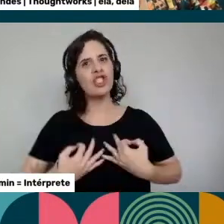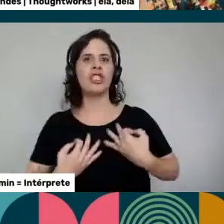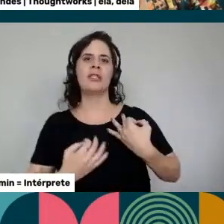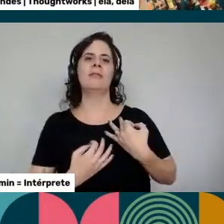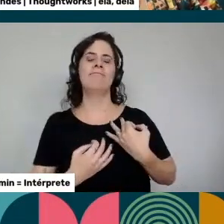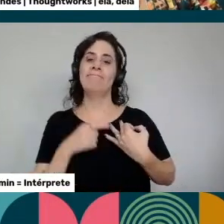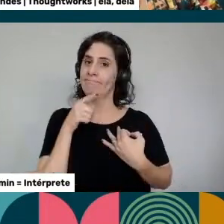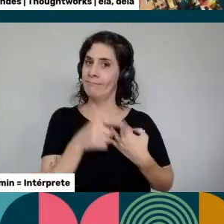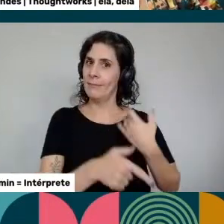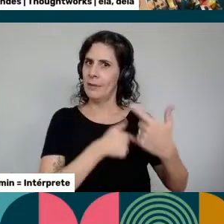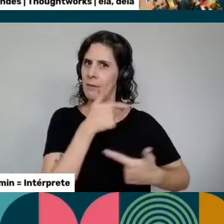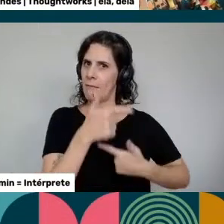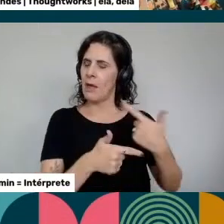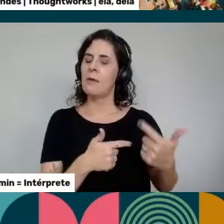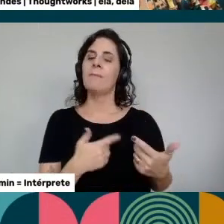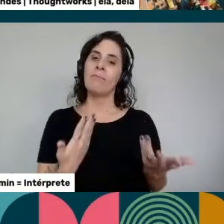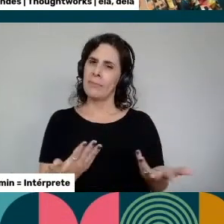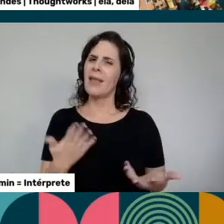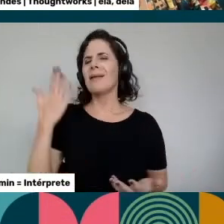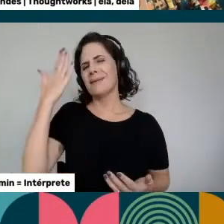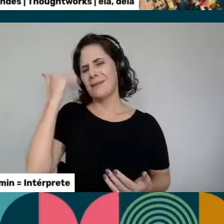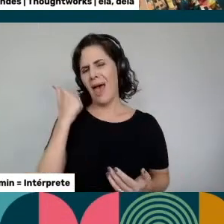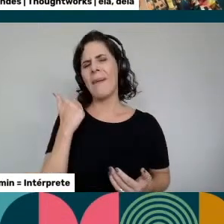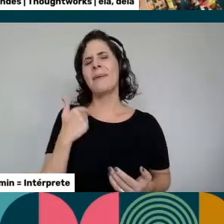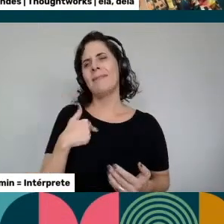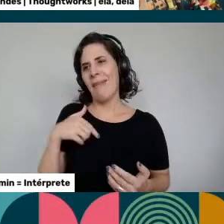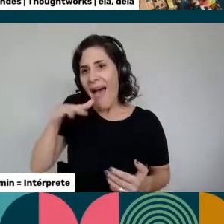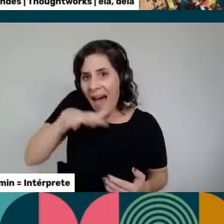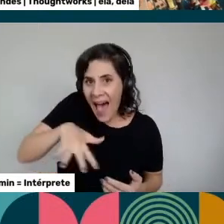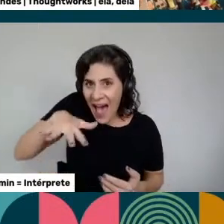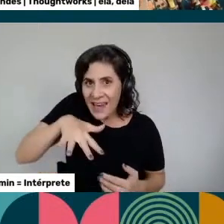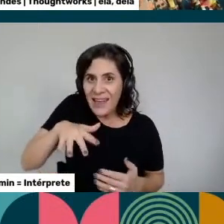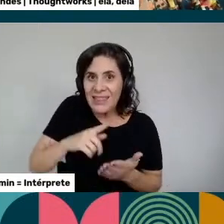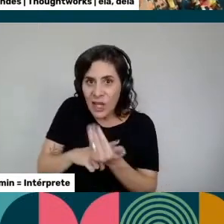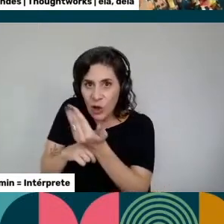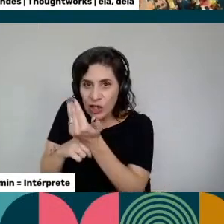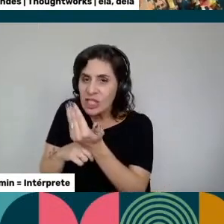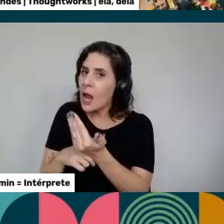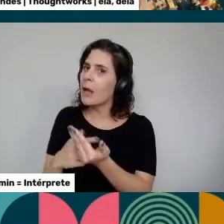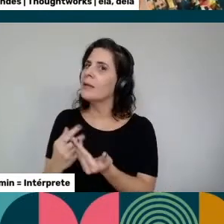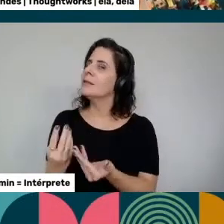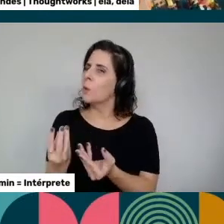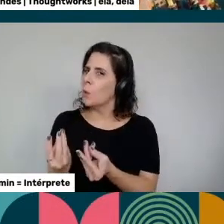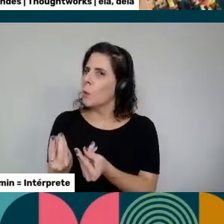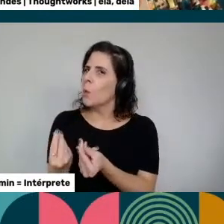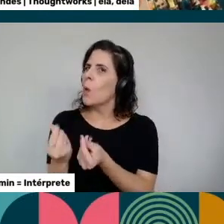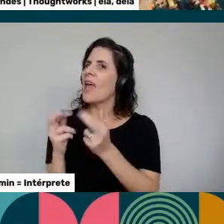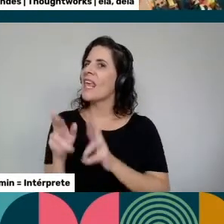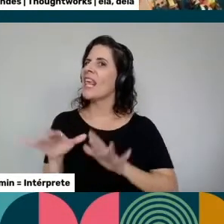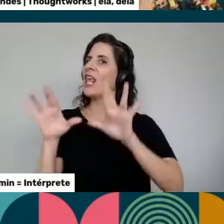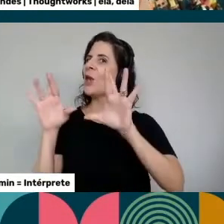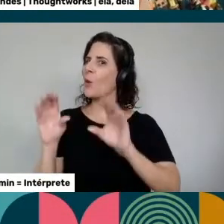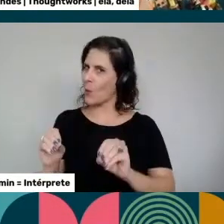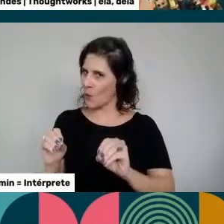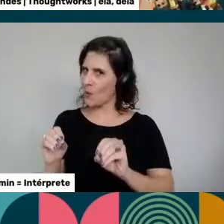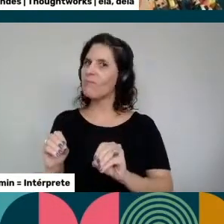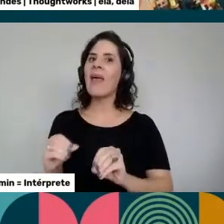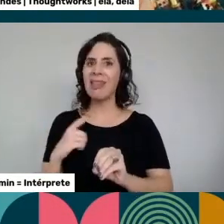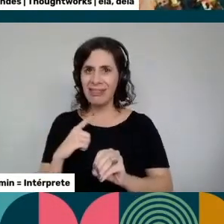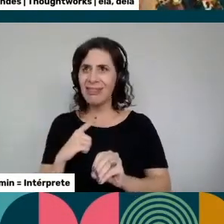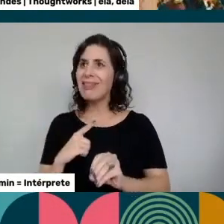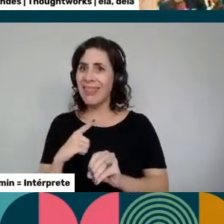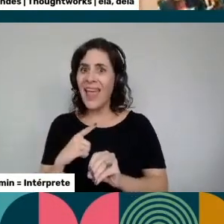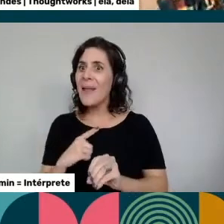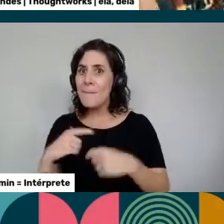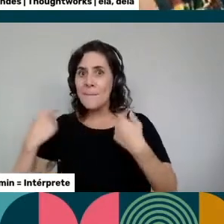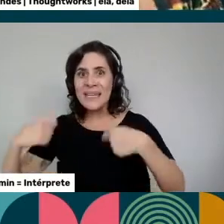sabe que é um mercado muito rico, mas ainda é um mercado que busca muitos profissionais, mas capacita sempre os